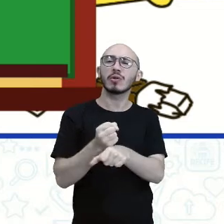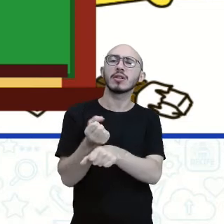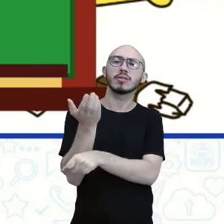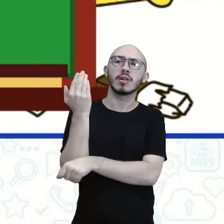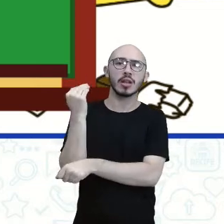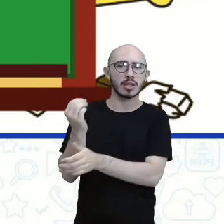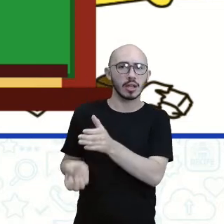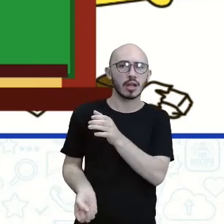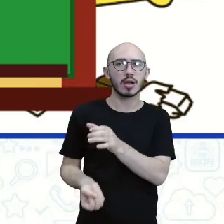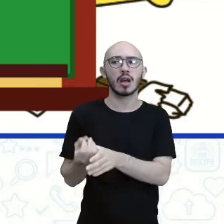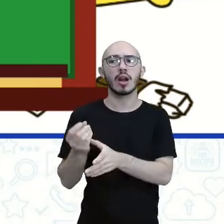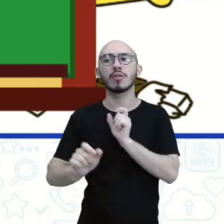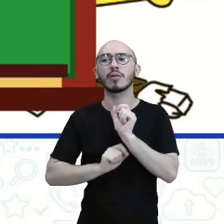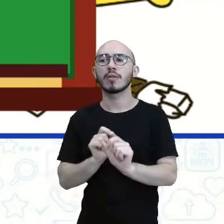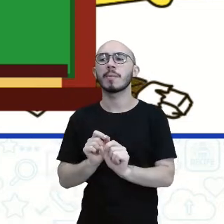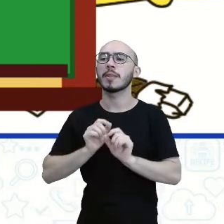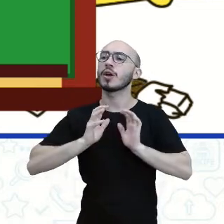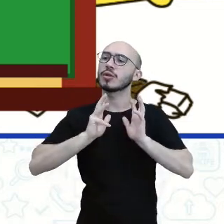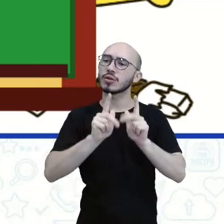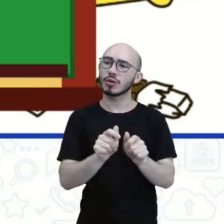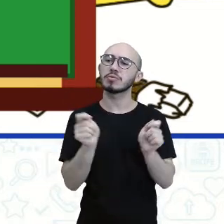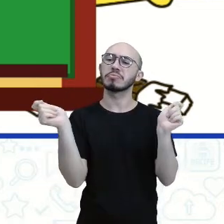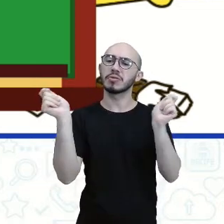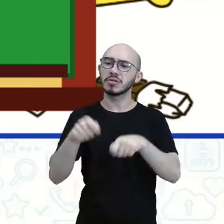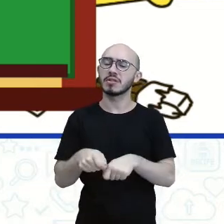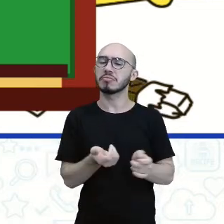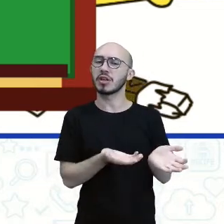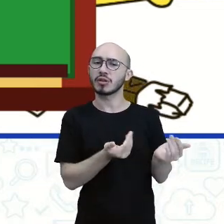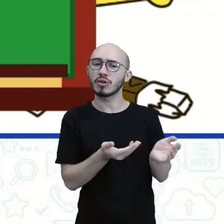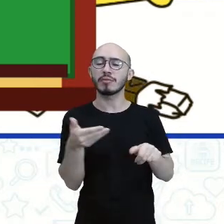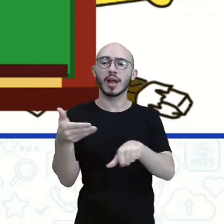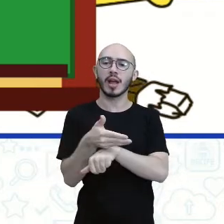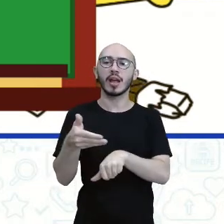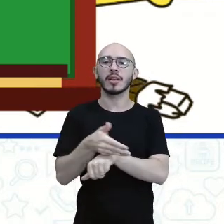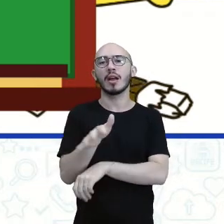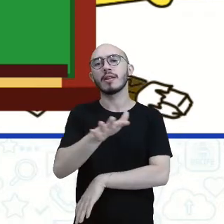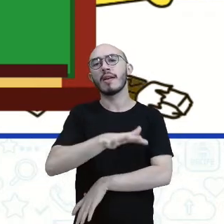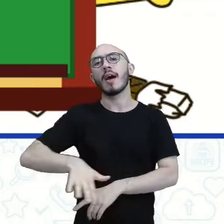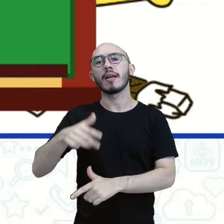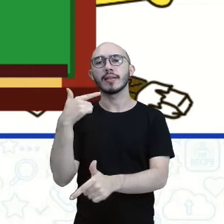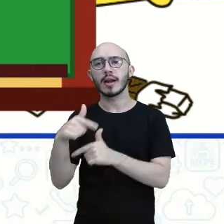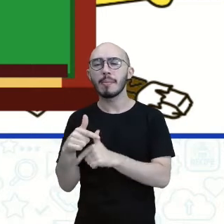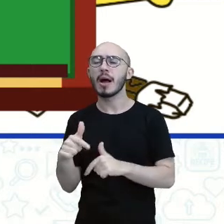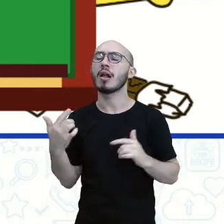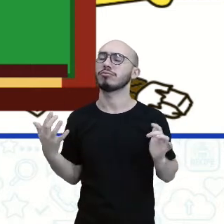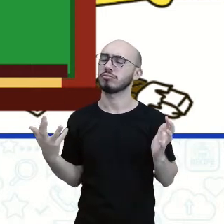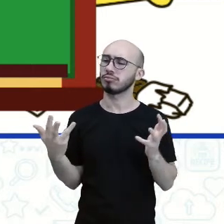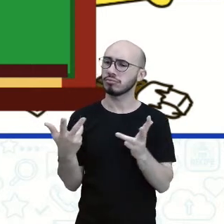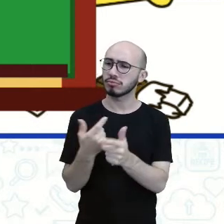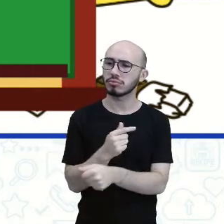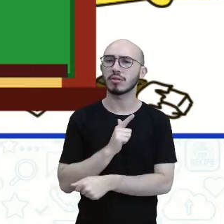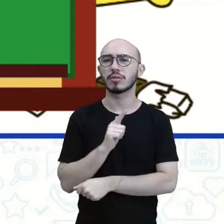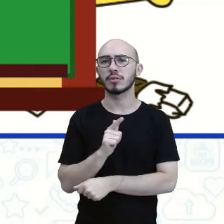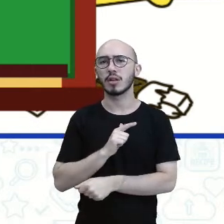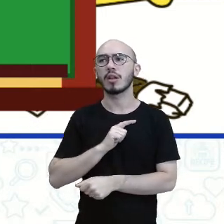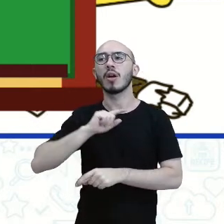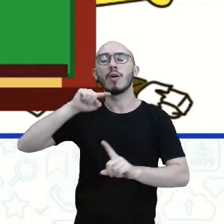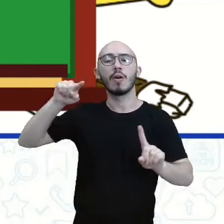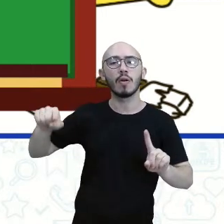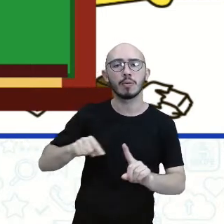atrás, para que, né, todos e todas, né, jovens pudessem ingressar no trabalho com qualidade, né, visando, sobretudo,